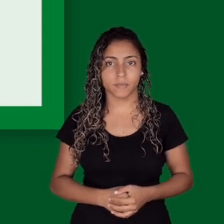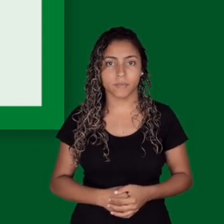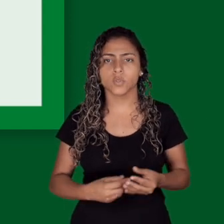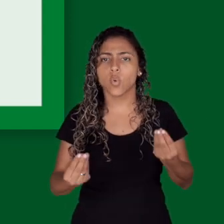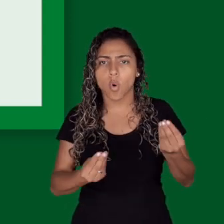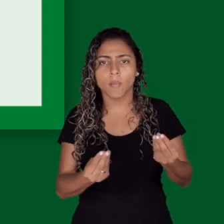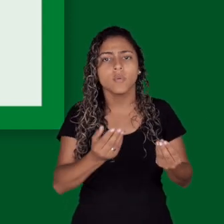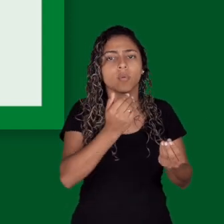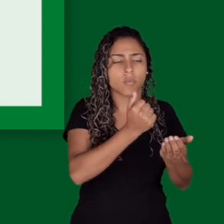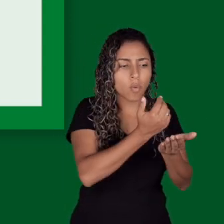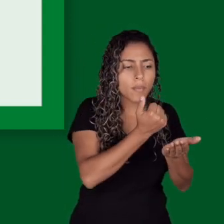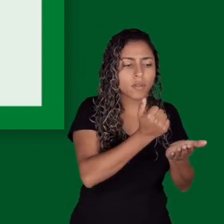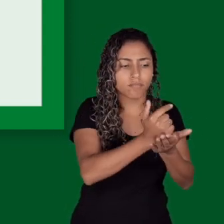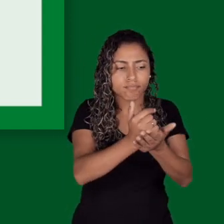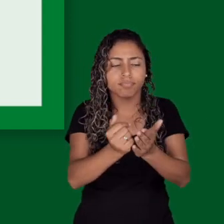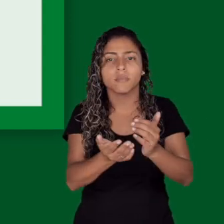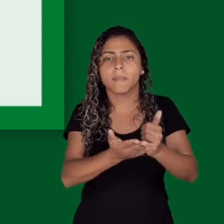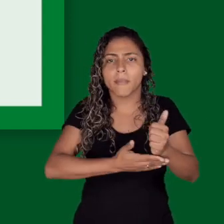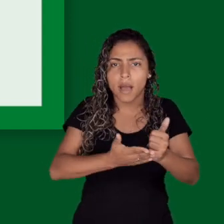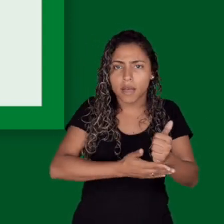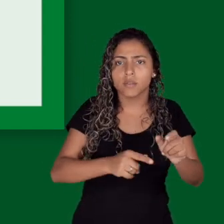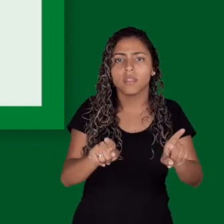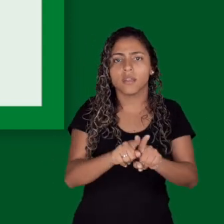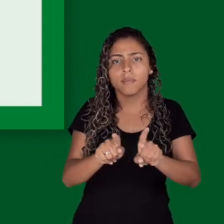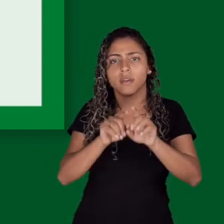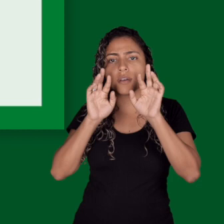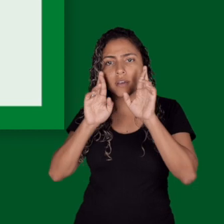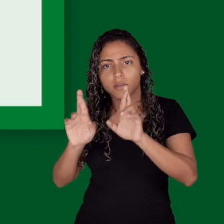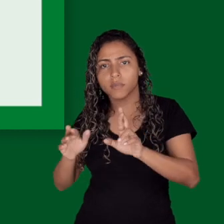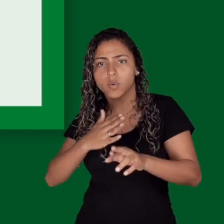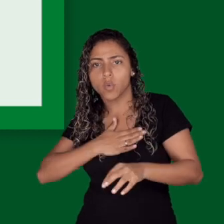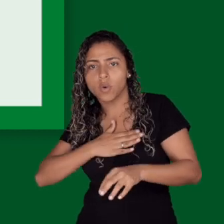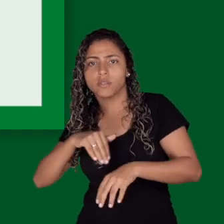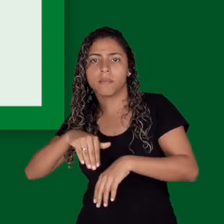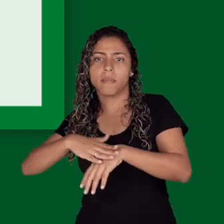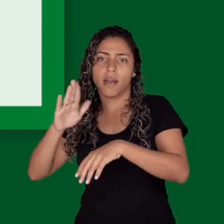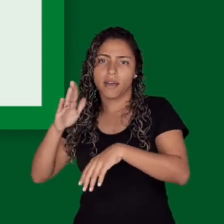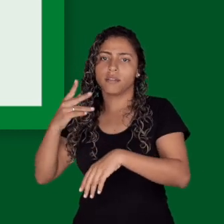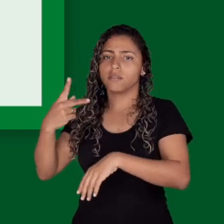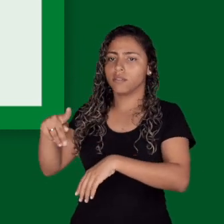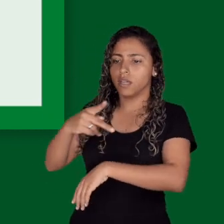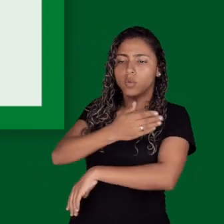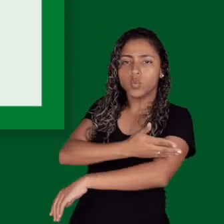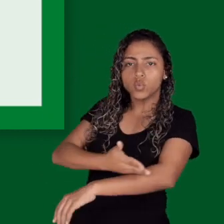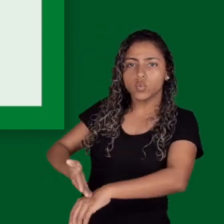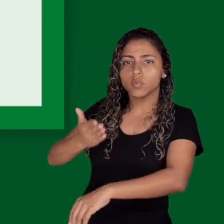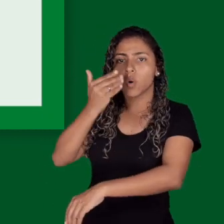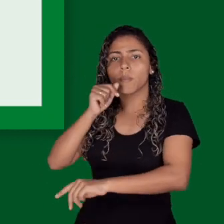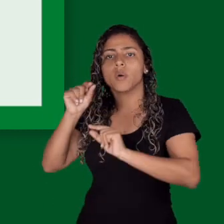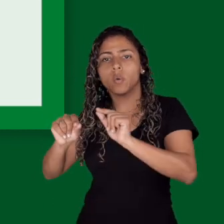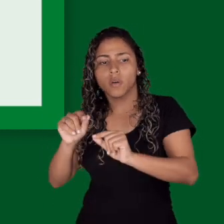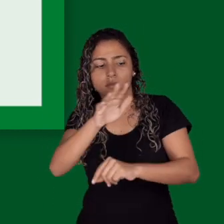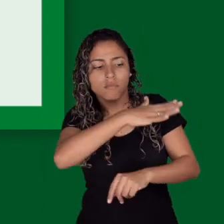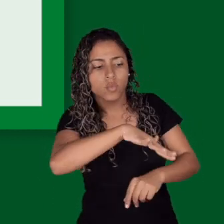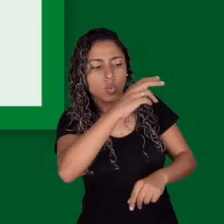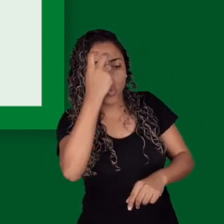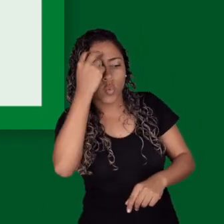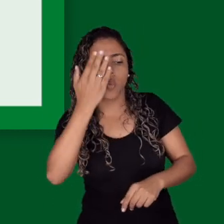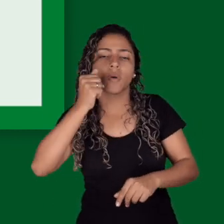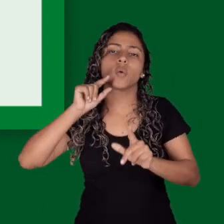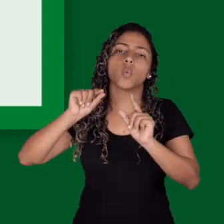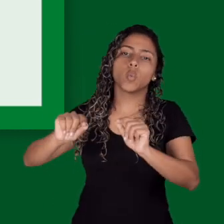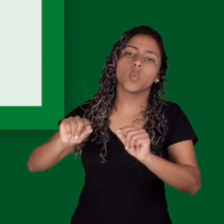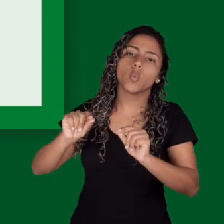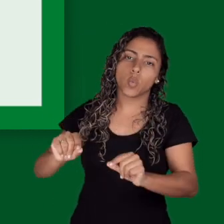são compostos por gêneros alimentícios básicos e respeitam as referências nutricionais, os hábitos alimentares dos estudantes, a cultura alimentar